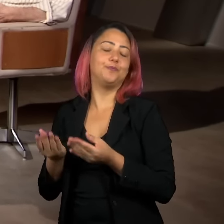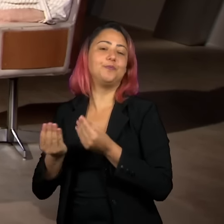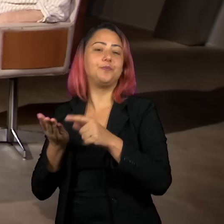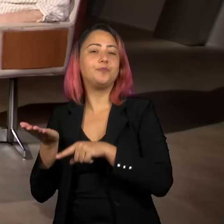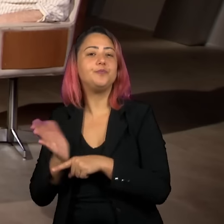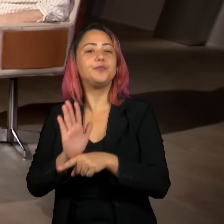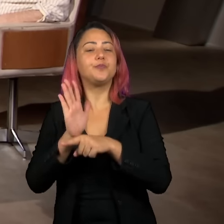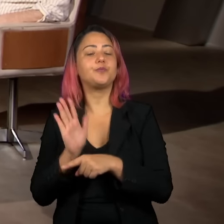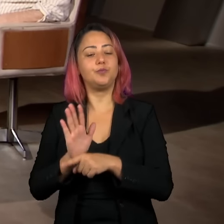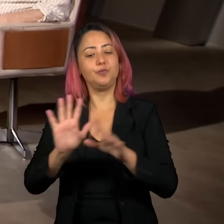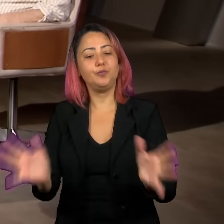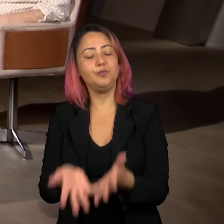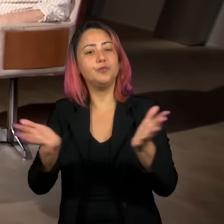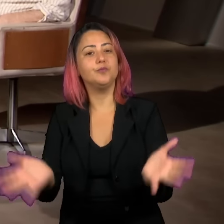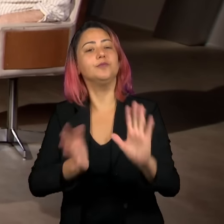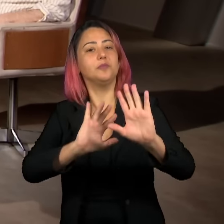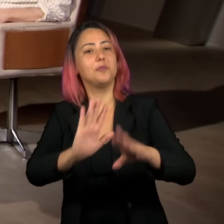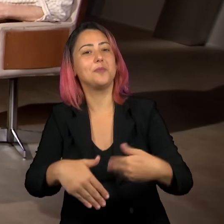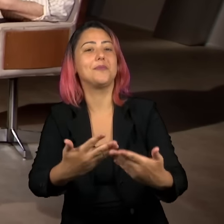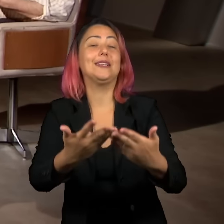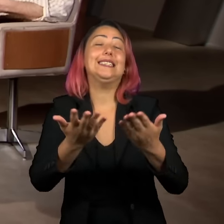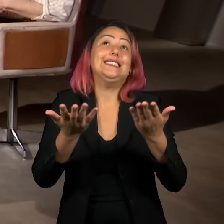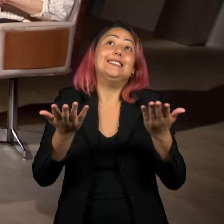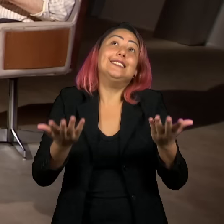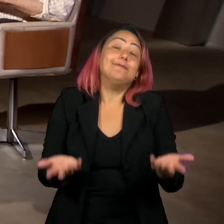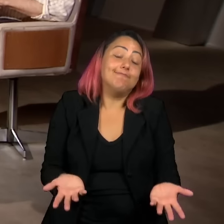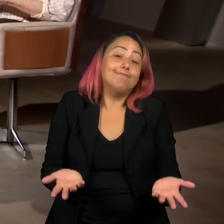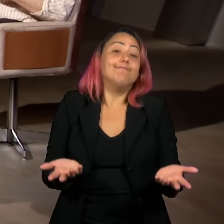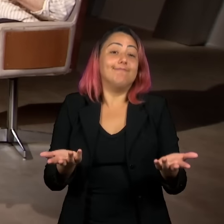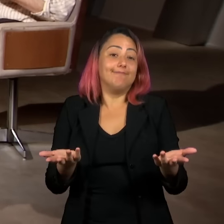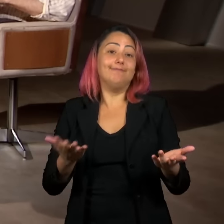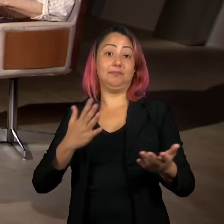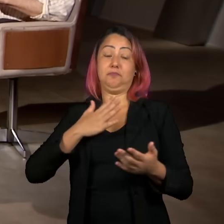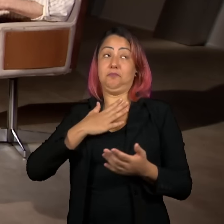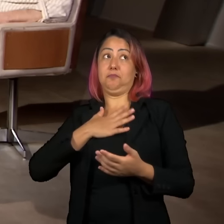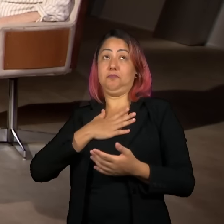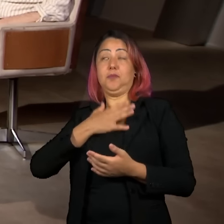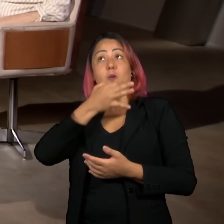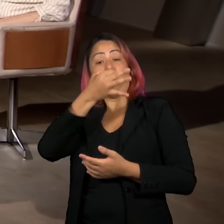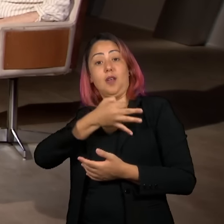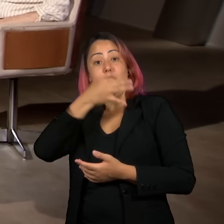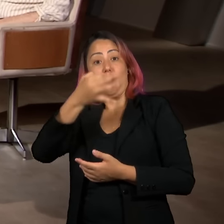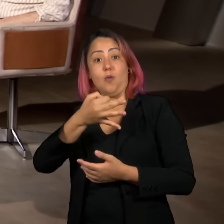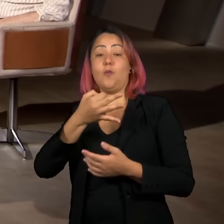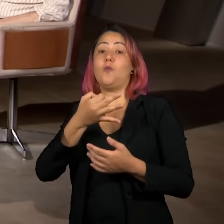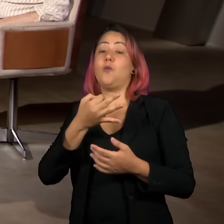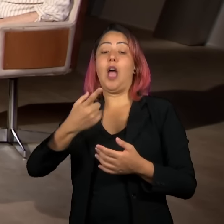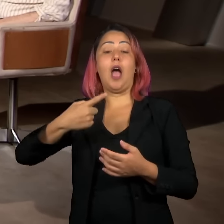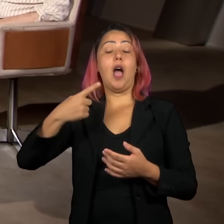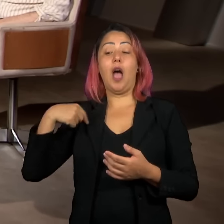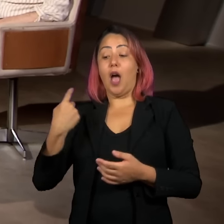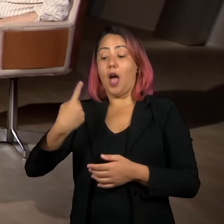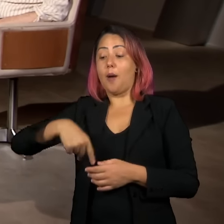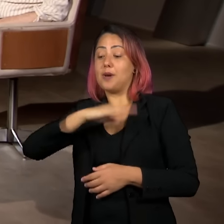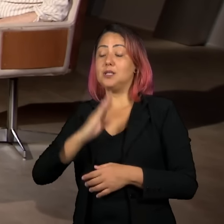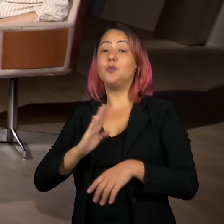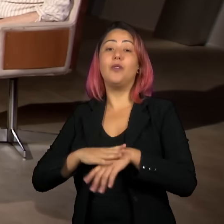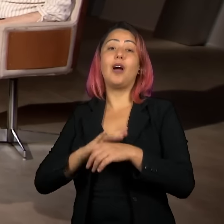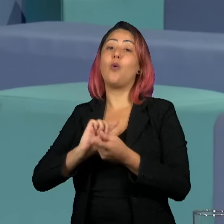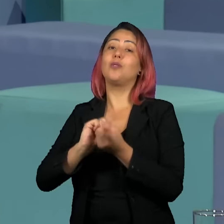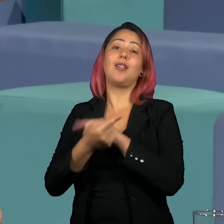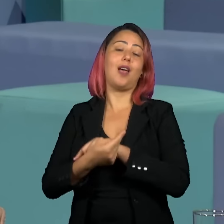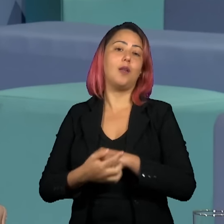assim por diante então para na minha cabeça é botar coisa de ponta cabeça